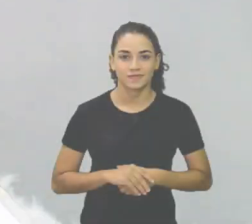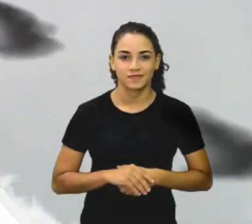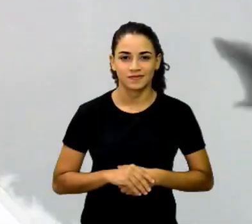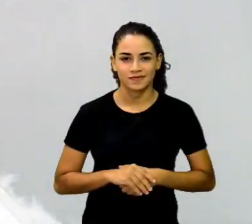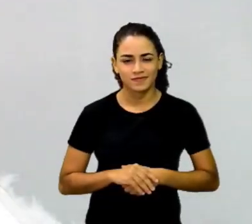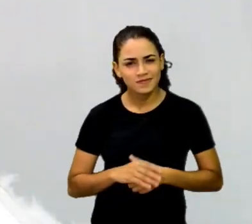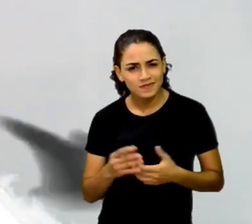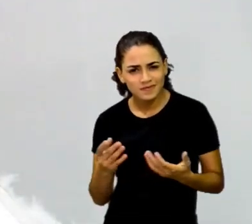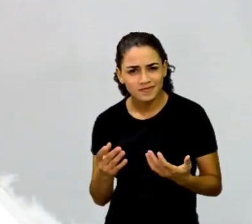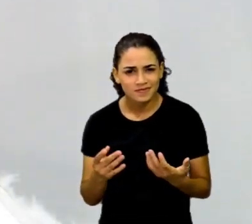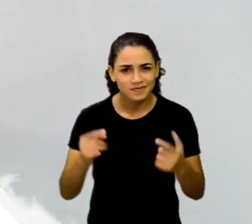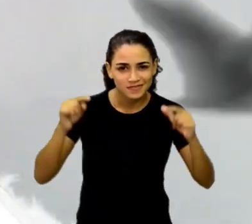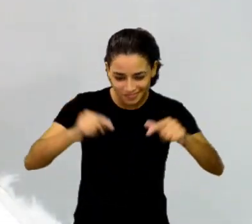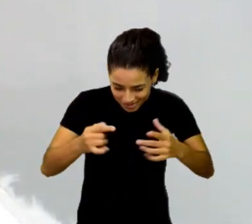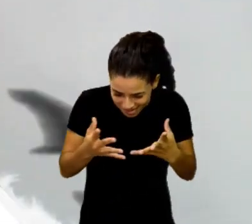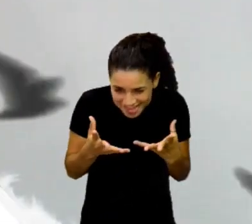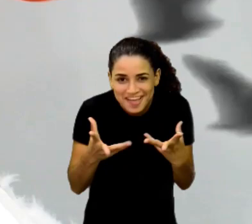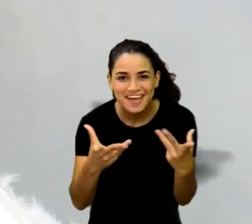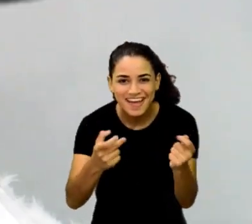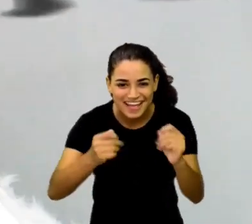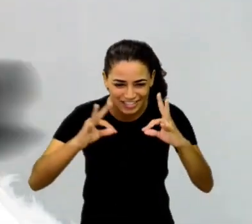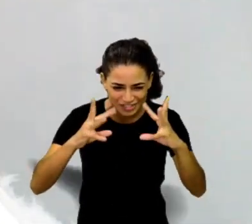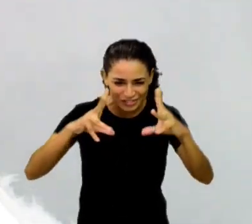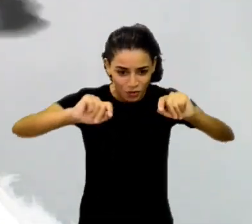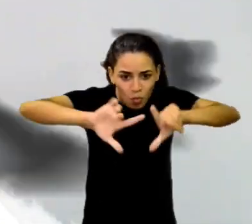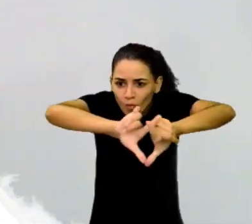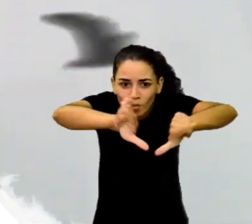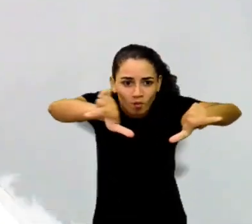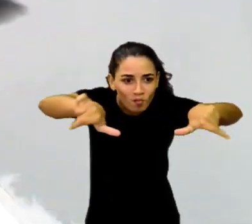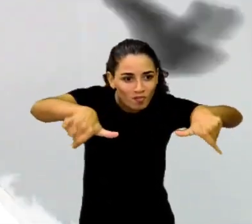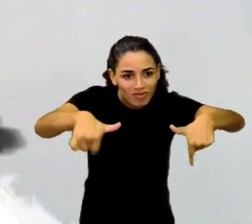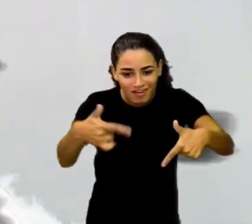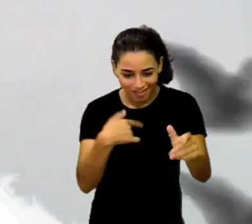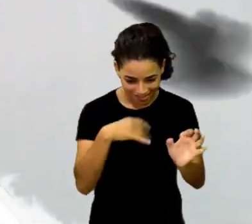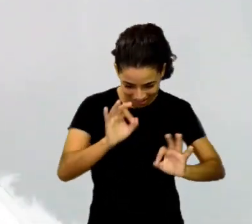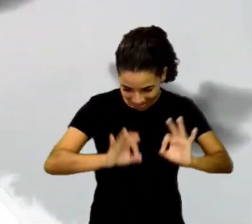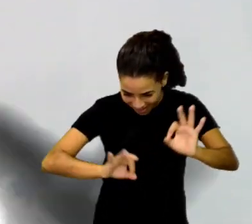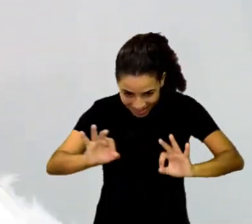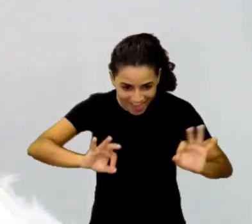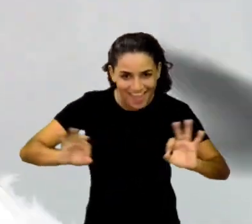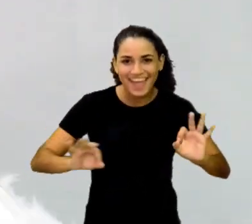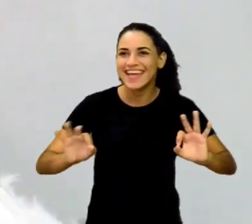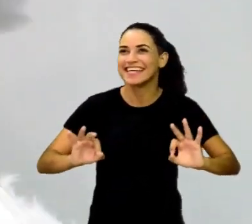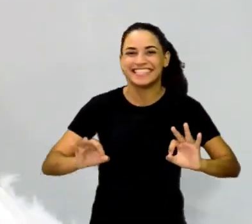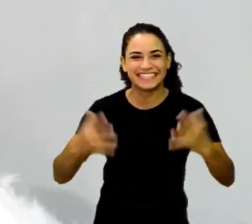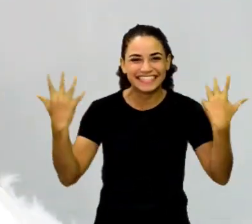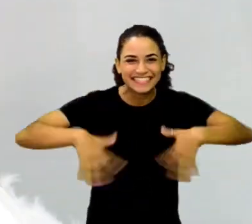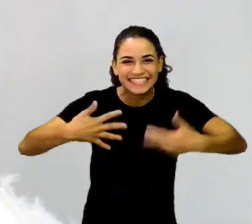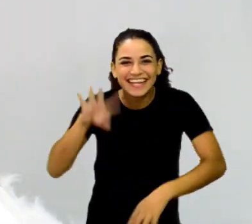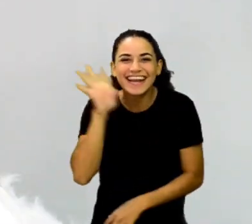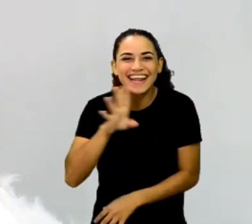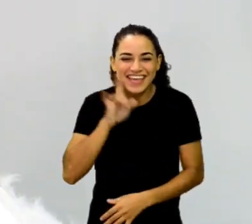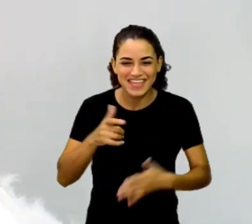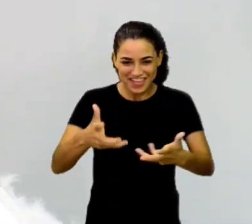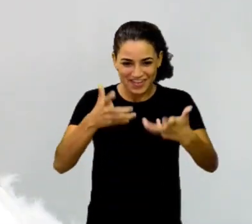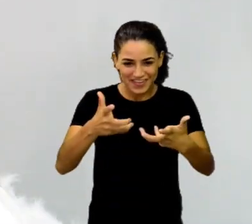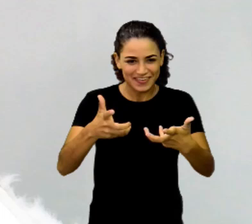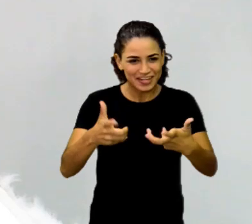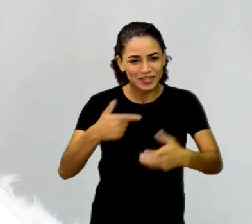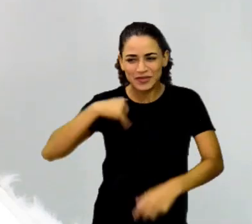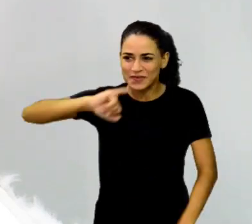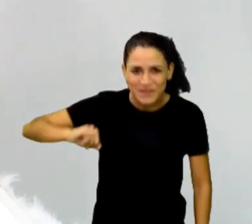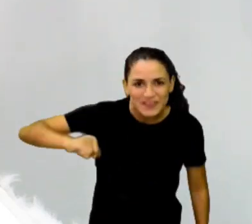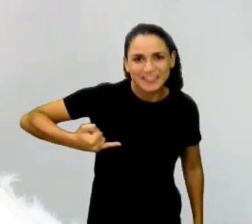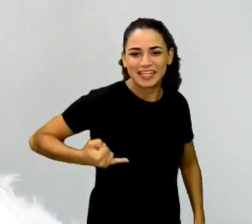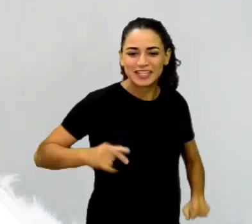aqui. Maravilha! Um estúdio vazio para mexer aqui. Que beleza! Eu sempre quis ter essa oportunidade